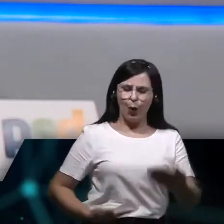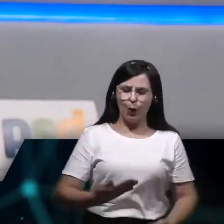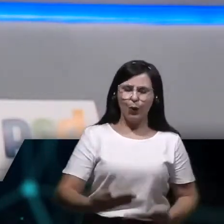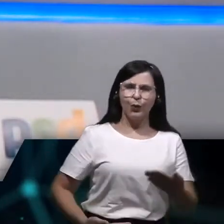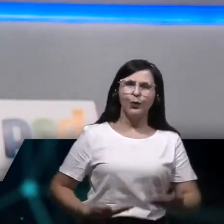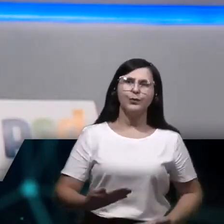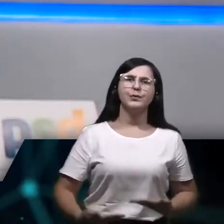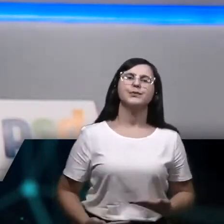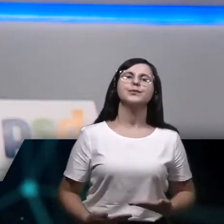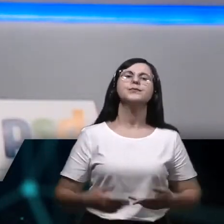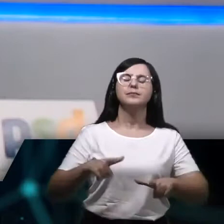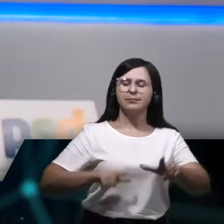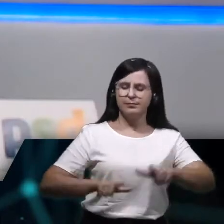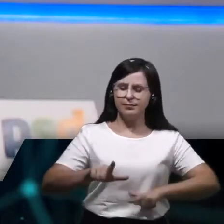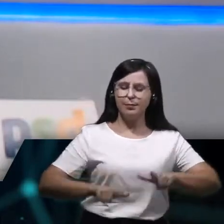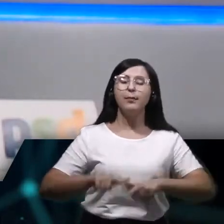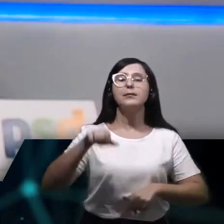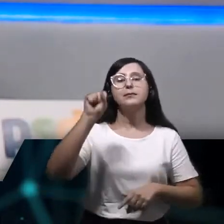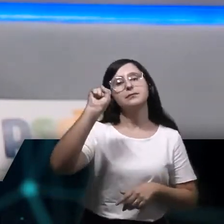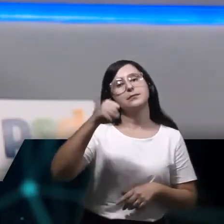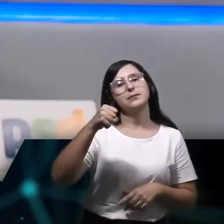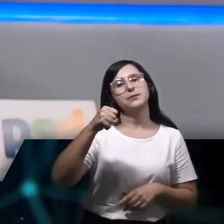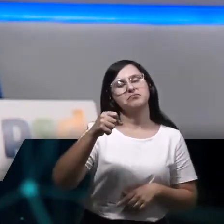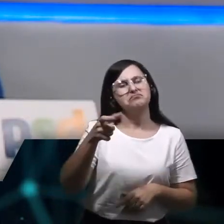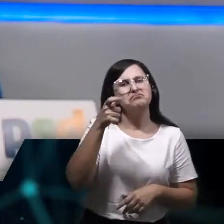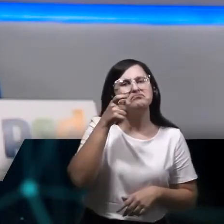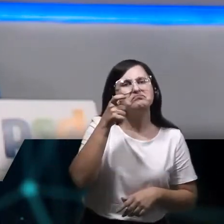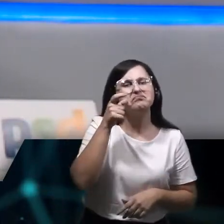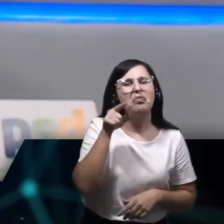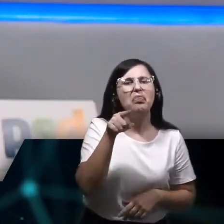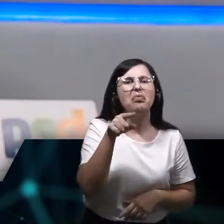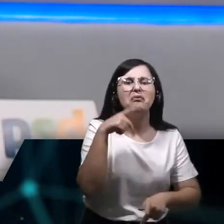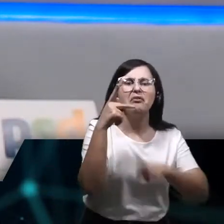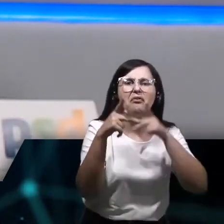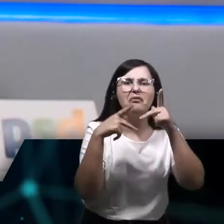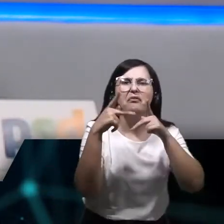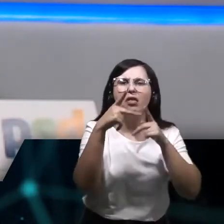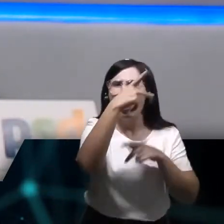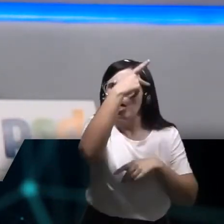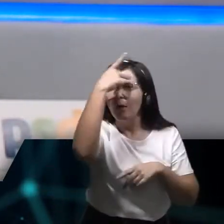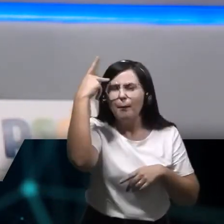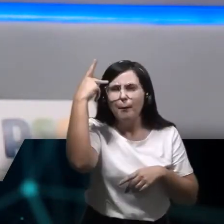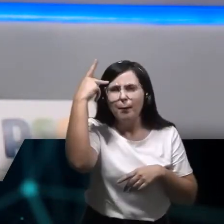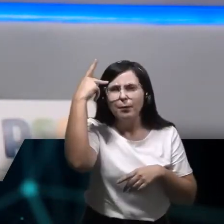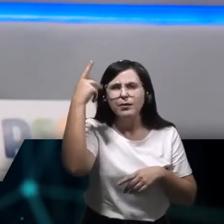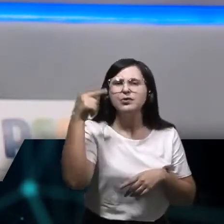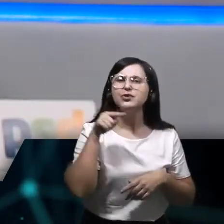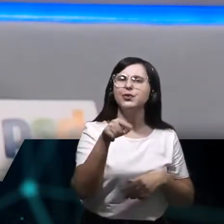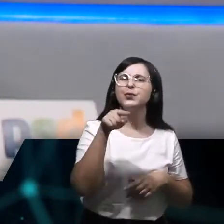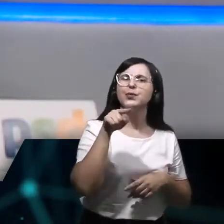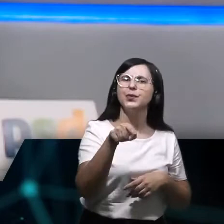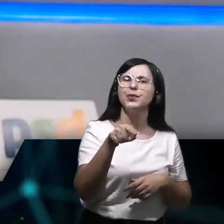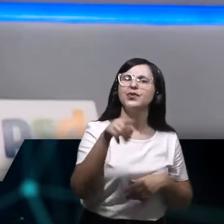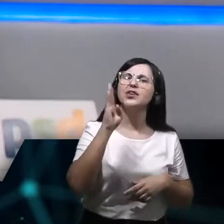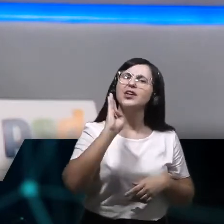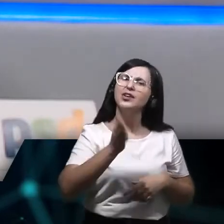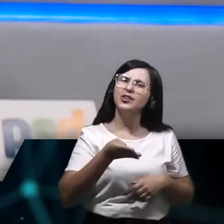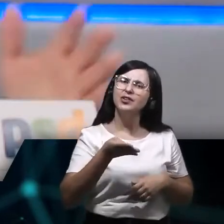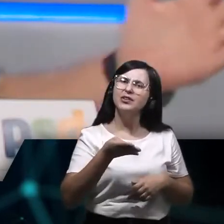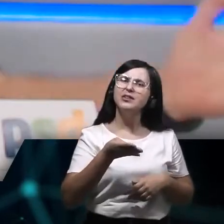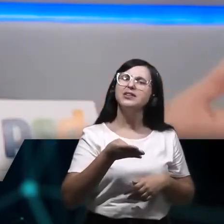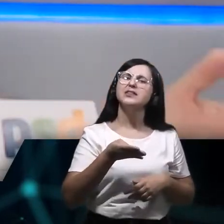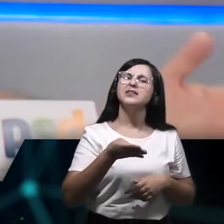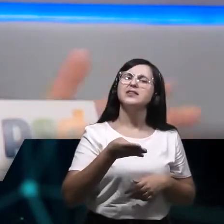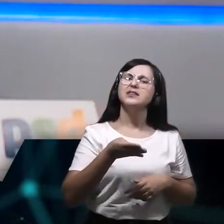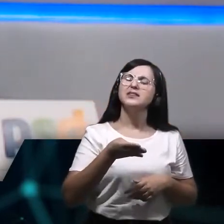as suas funções no município. Acho interessante o candidato falar de pessoas que ele, quando estava à frente do governo, encontrou.